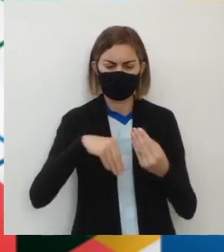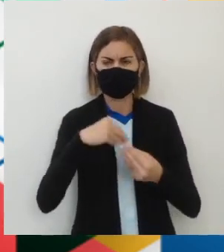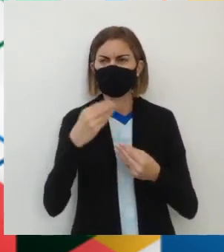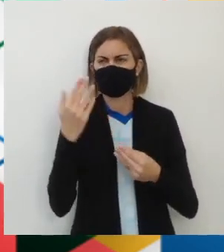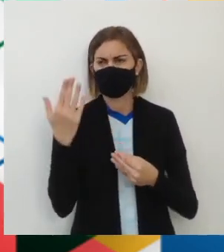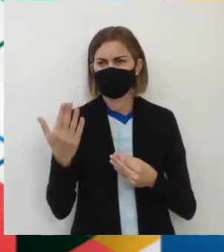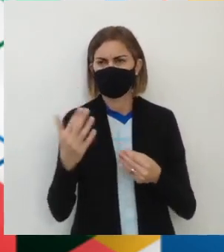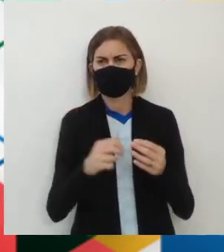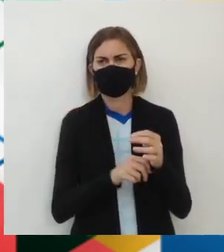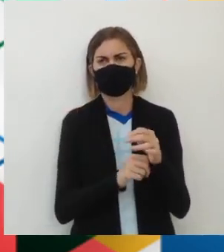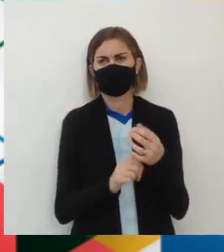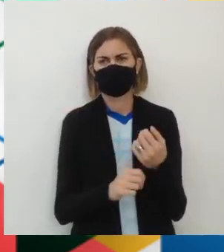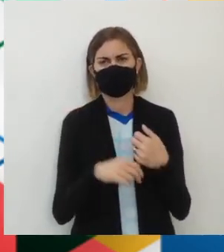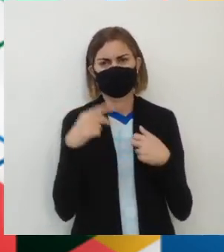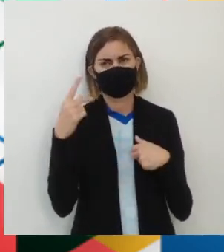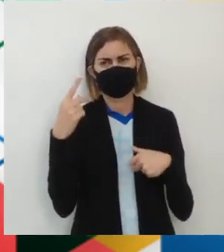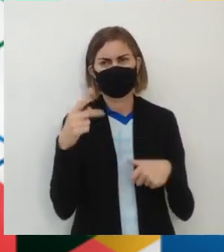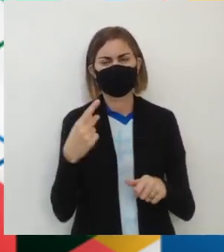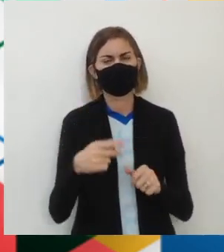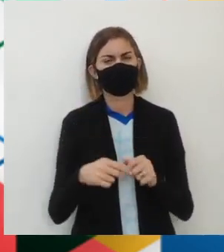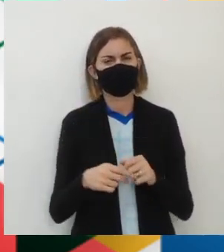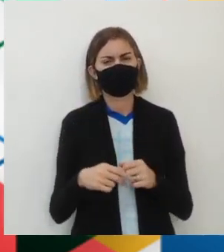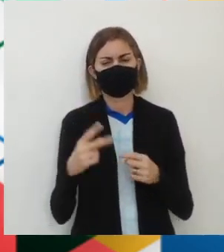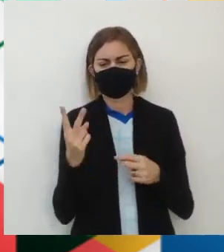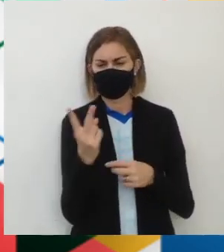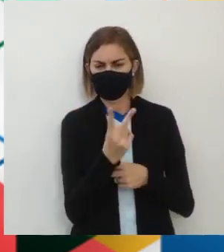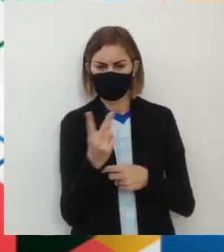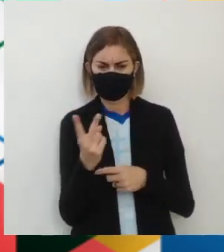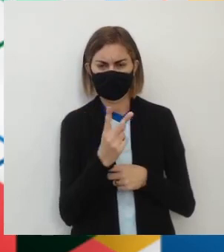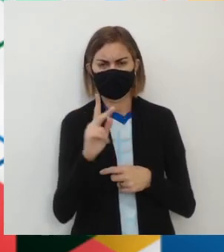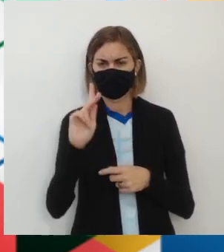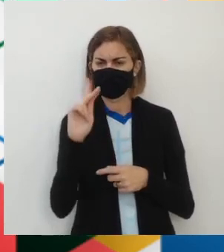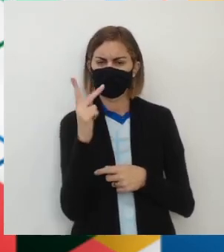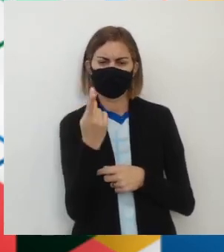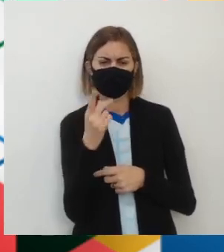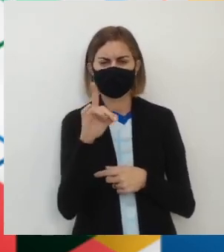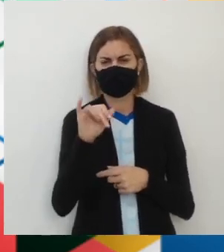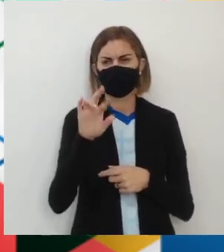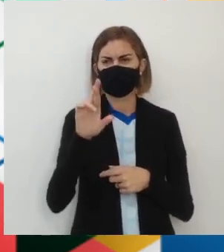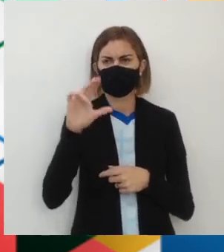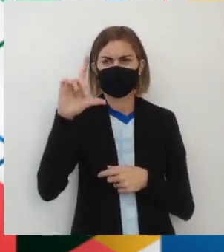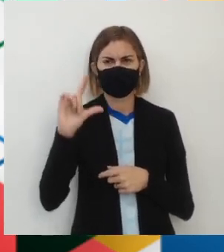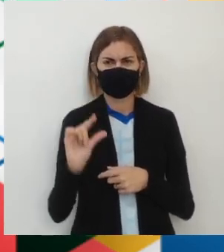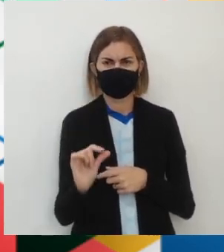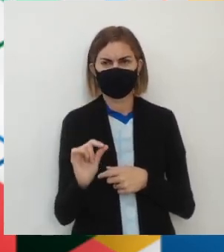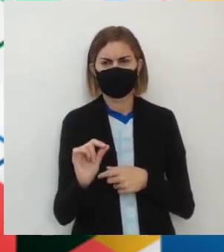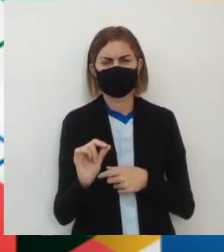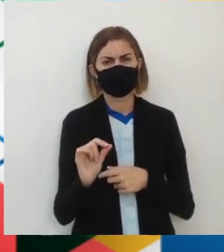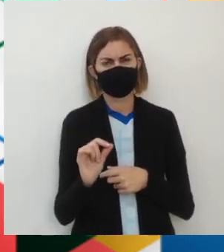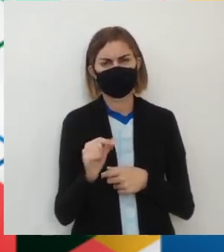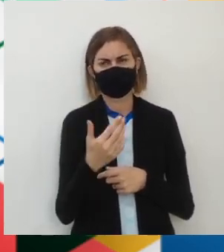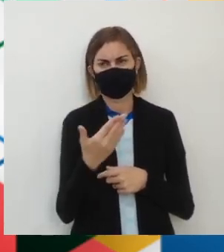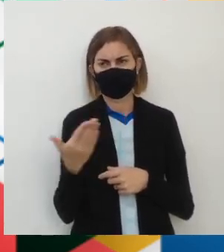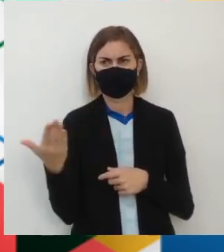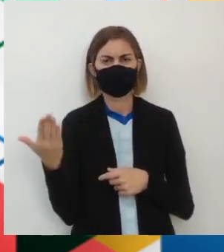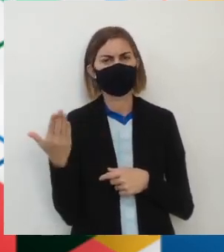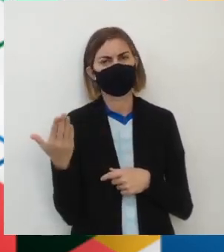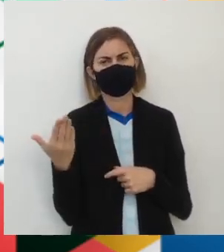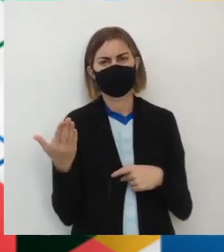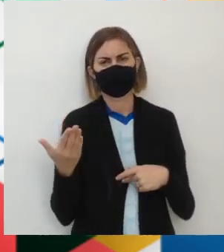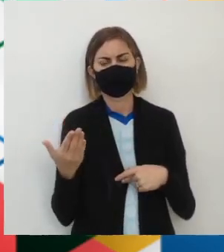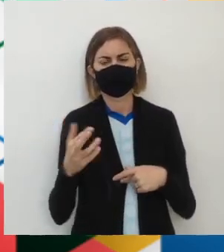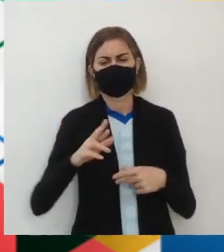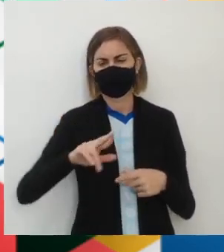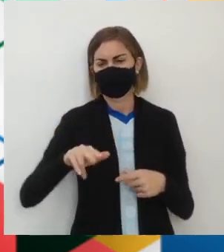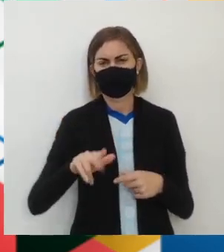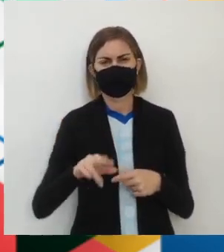assim, né? Nesse caso aqui, os 2 hidrogênios estariam para baixo. Nessa situação,